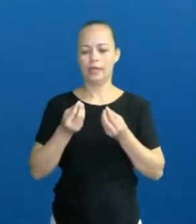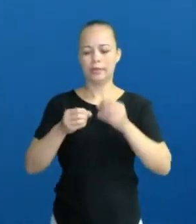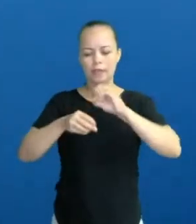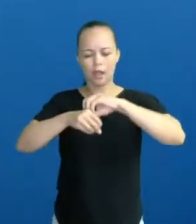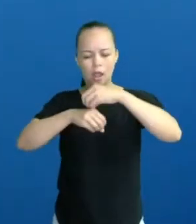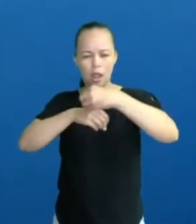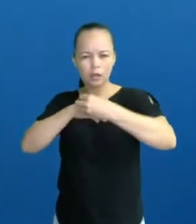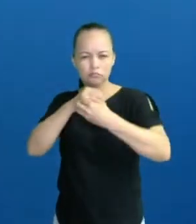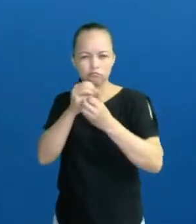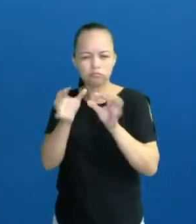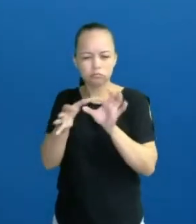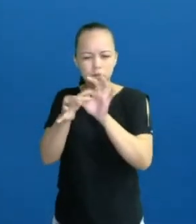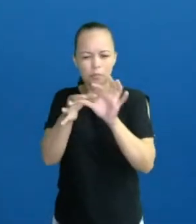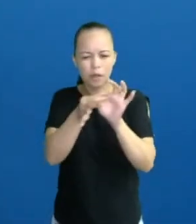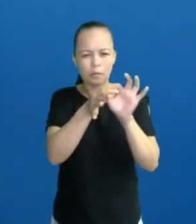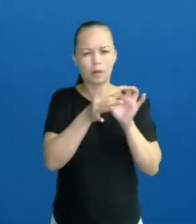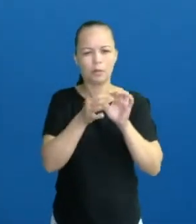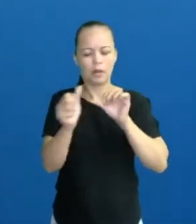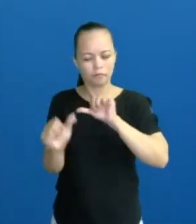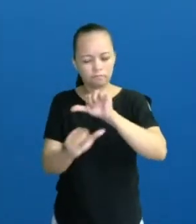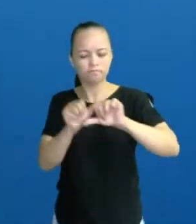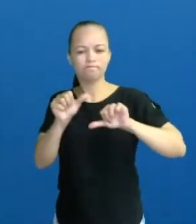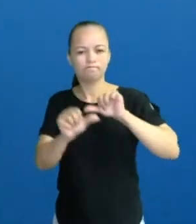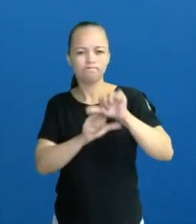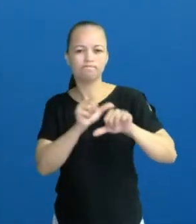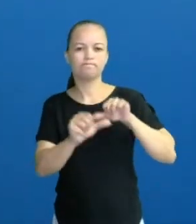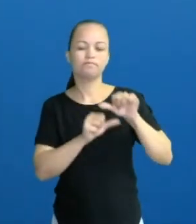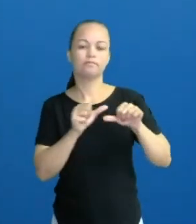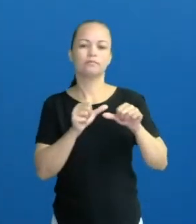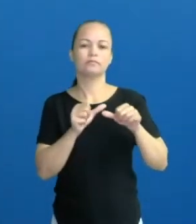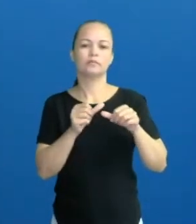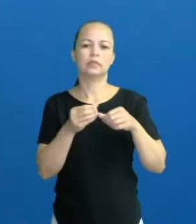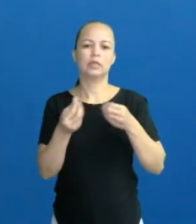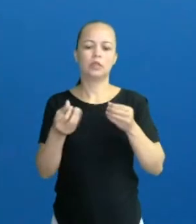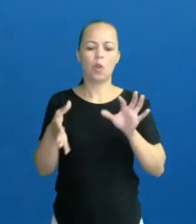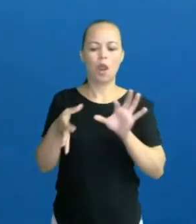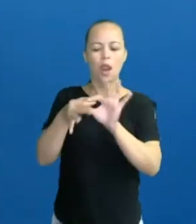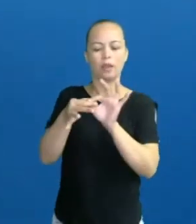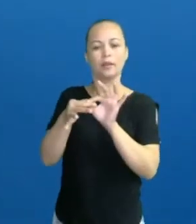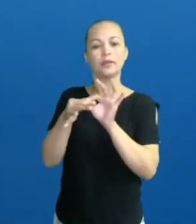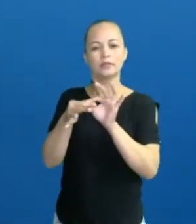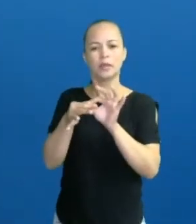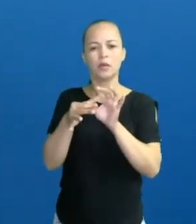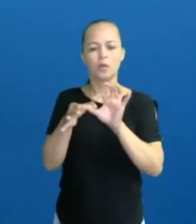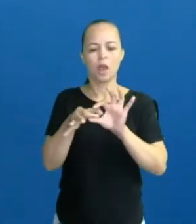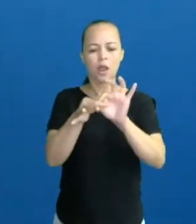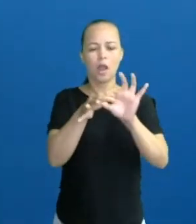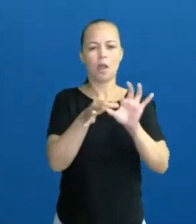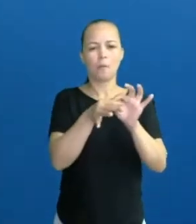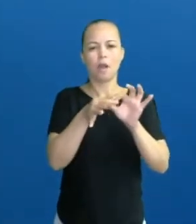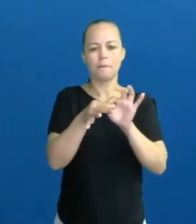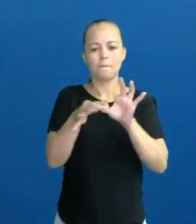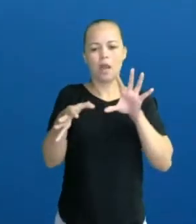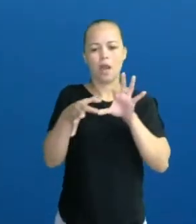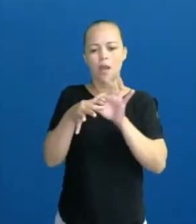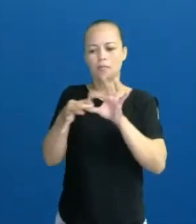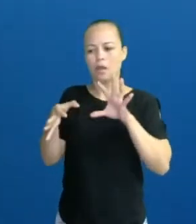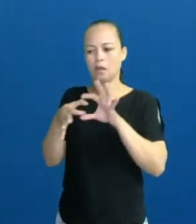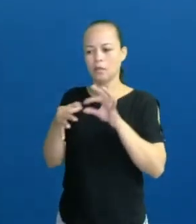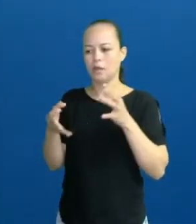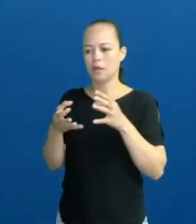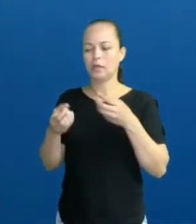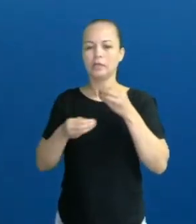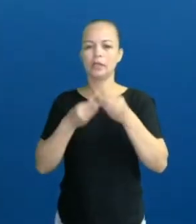essa coesão entre as moléculas, elas vão mudando. Então, eu estou diante aqui de um tipo de ligação, estou tendo aqui uma quebra de ligação, que a gente chama de